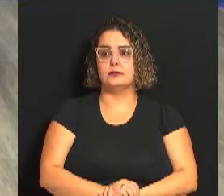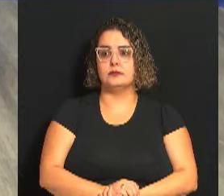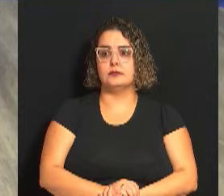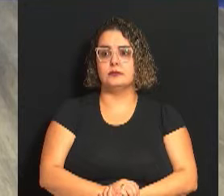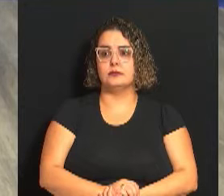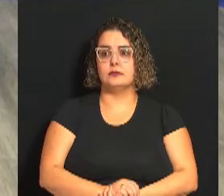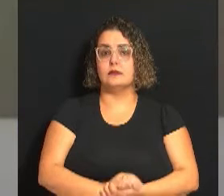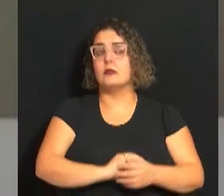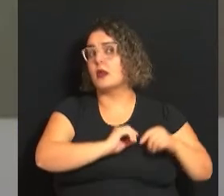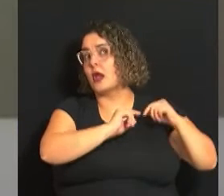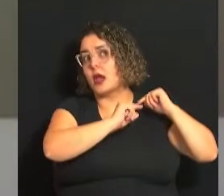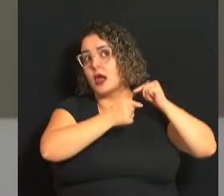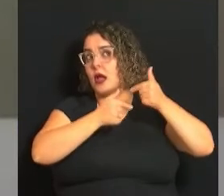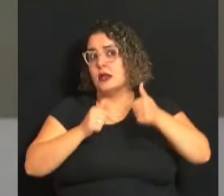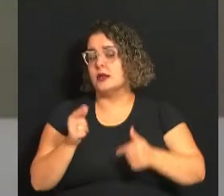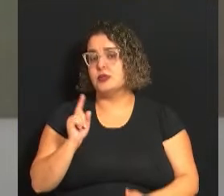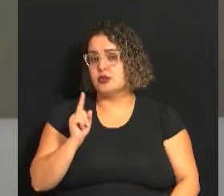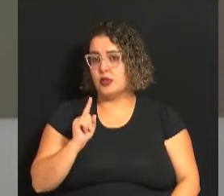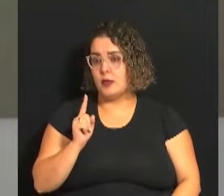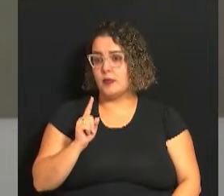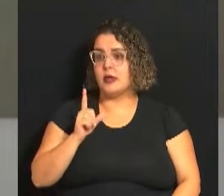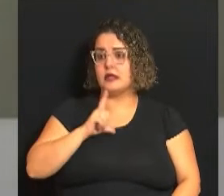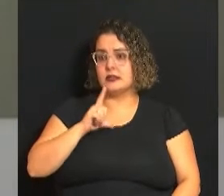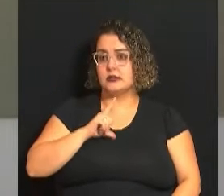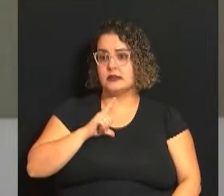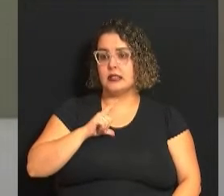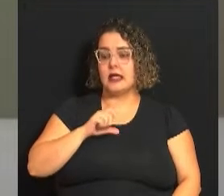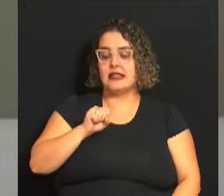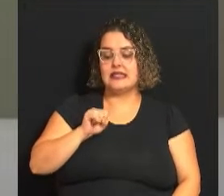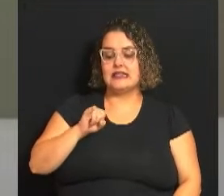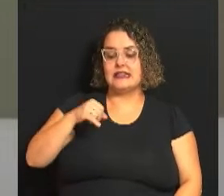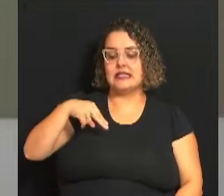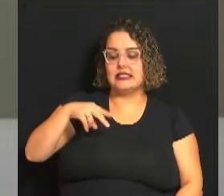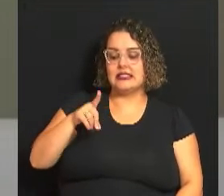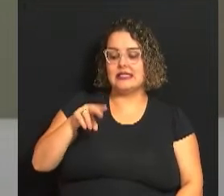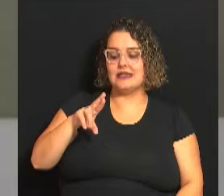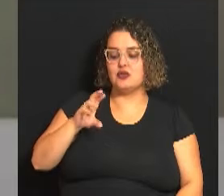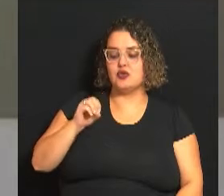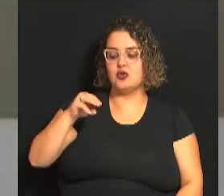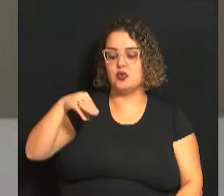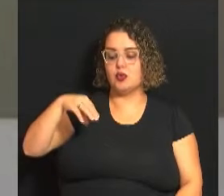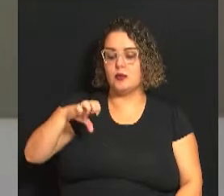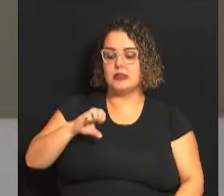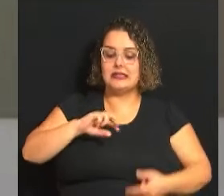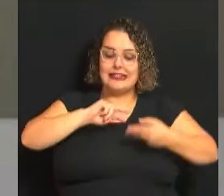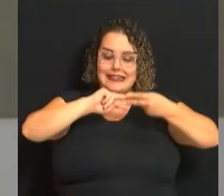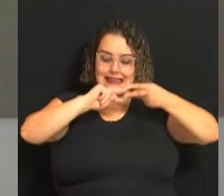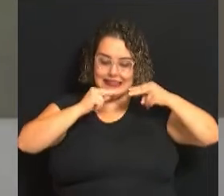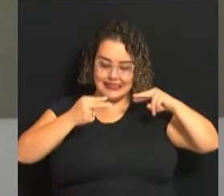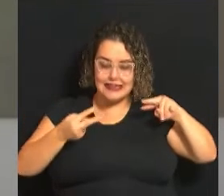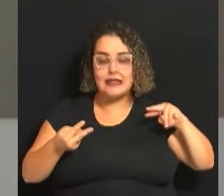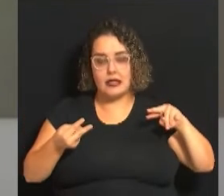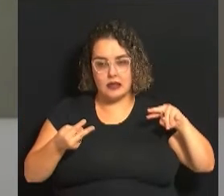Hereditário não, mas tem algumas síndromes genéticas que podem